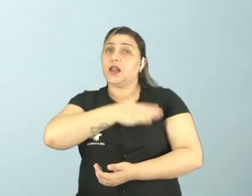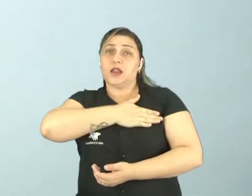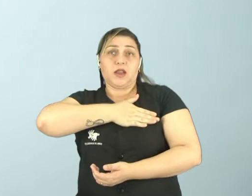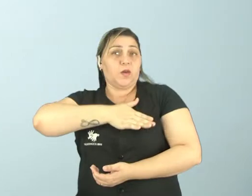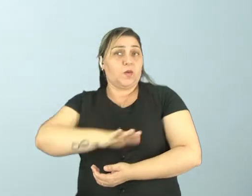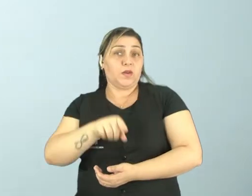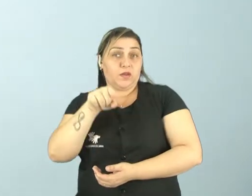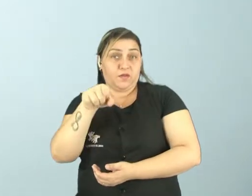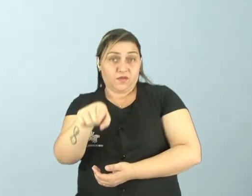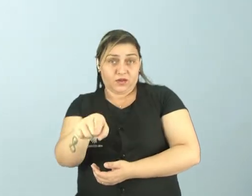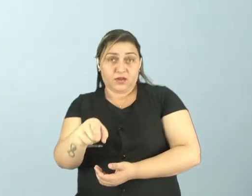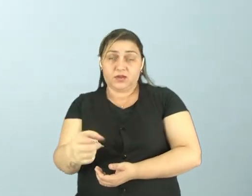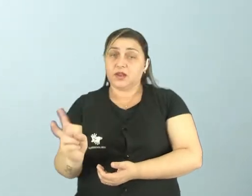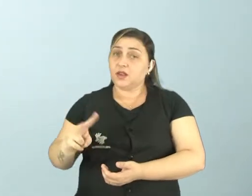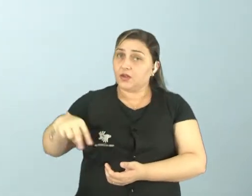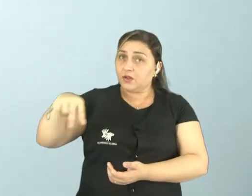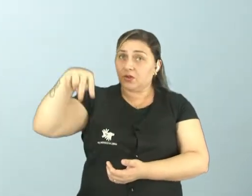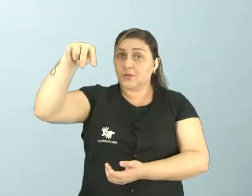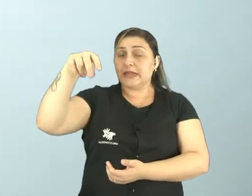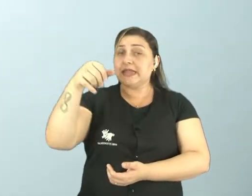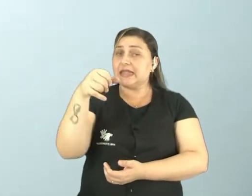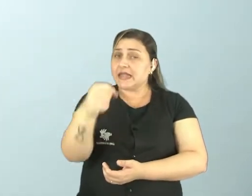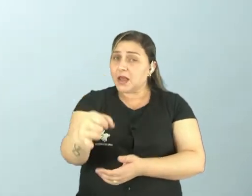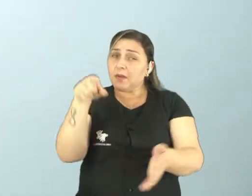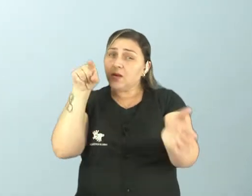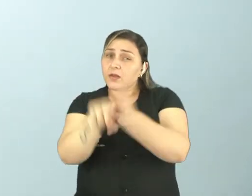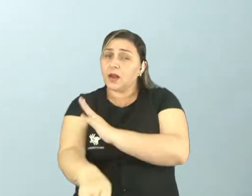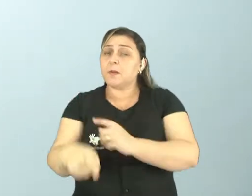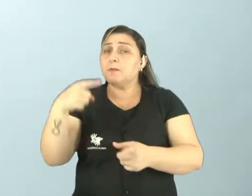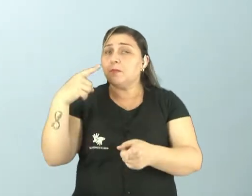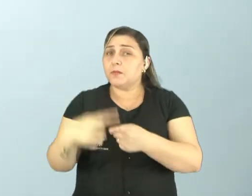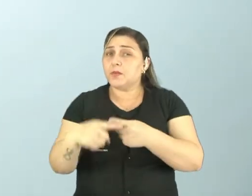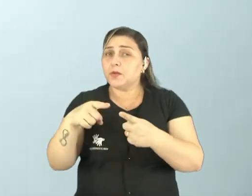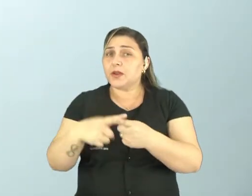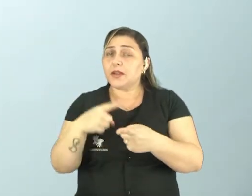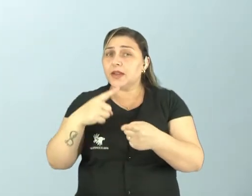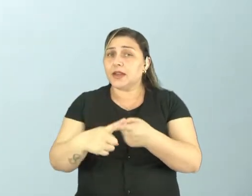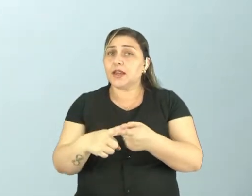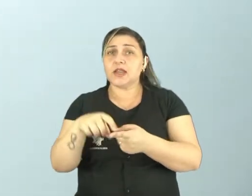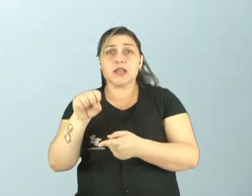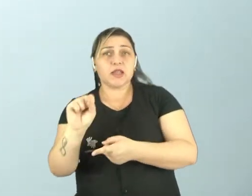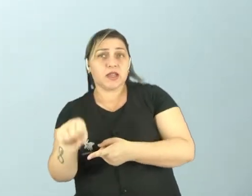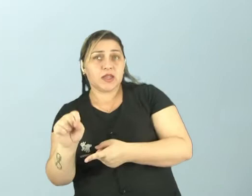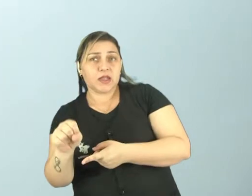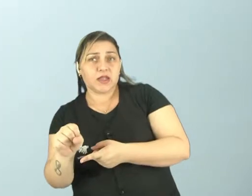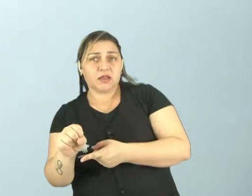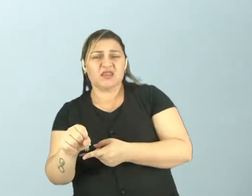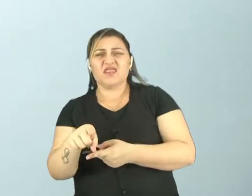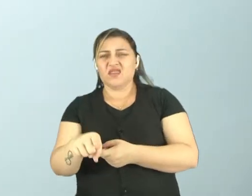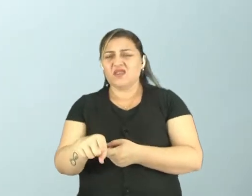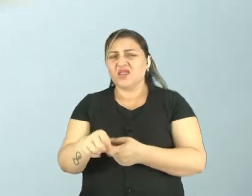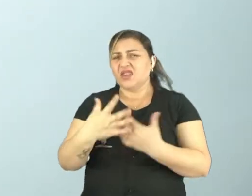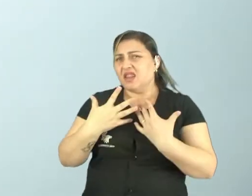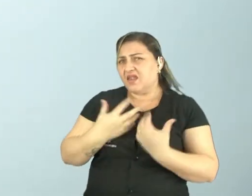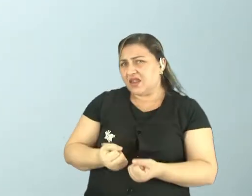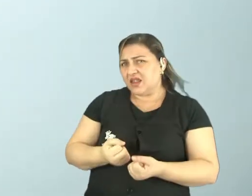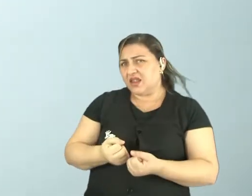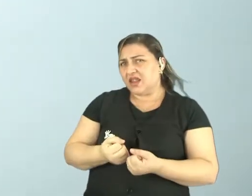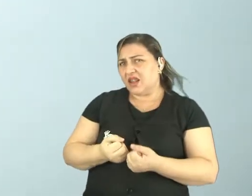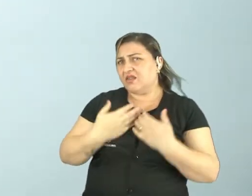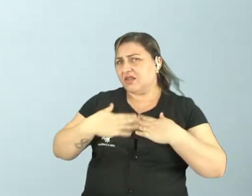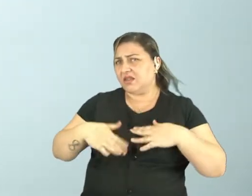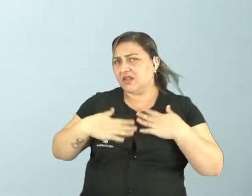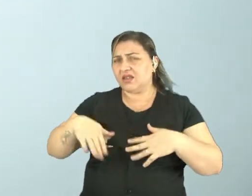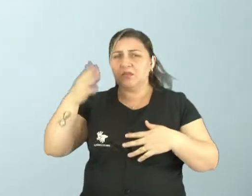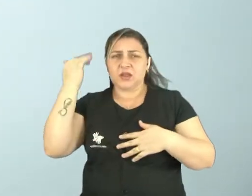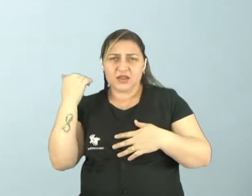você subisse. Se você perguntar por quê e ela disser porque sim, isso te conforma? Te conformava naquela